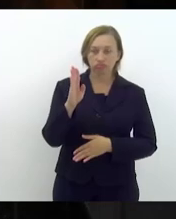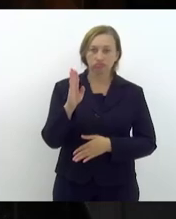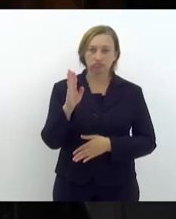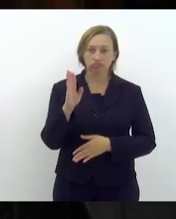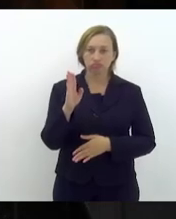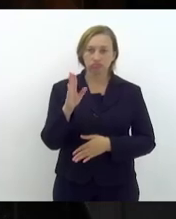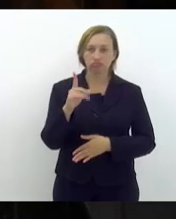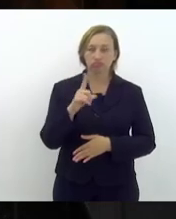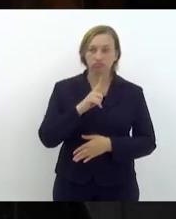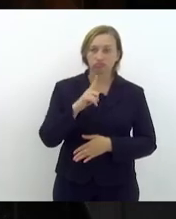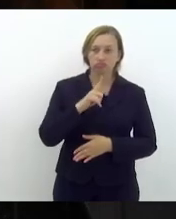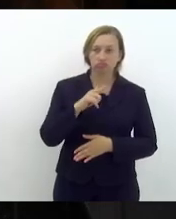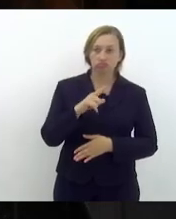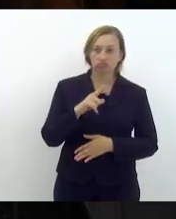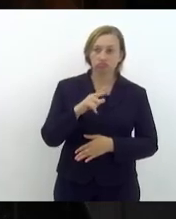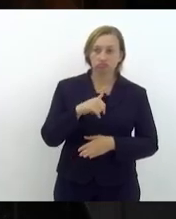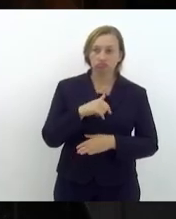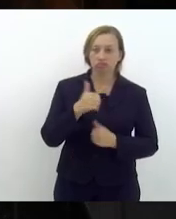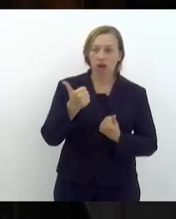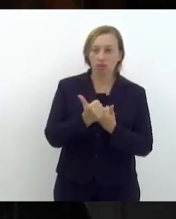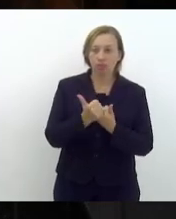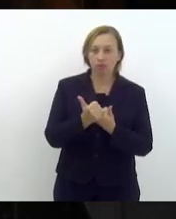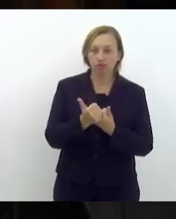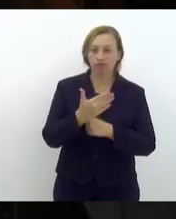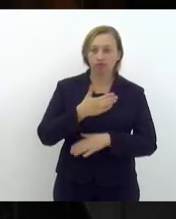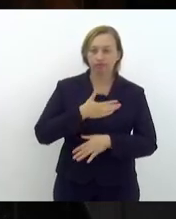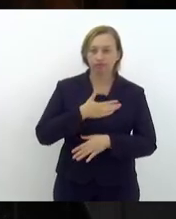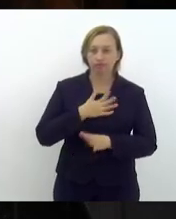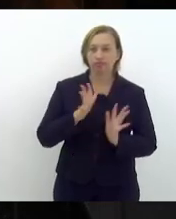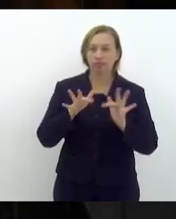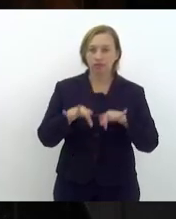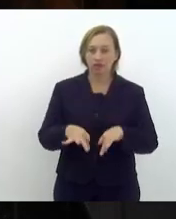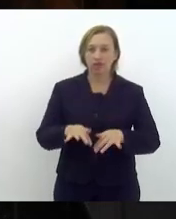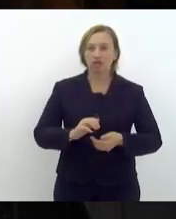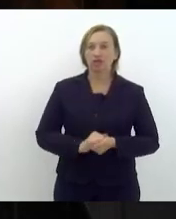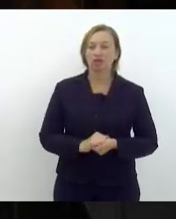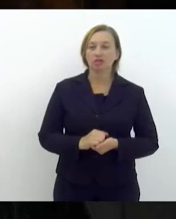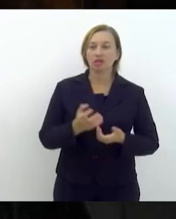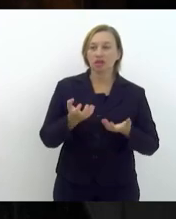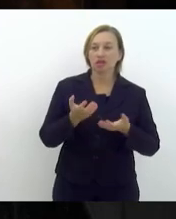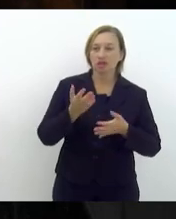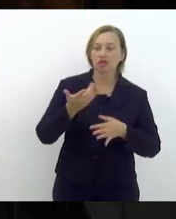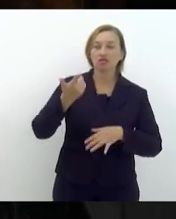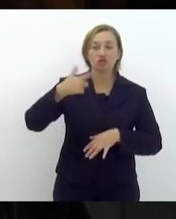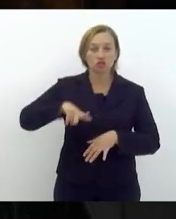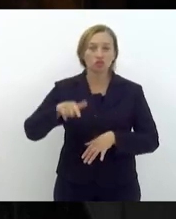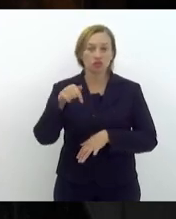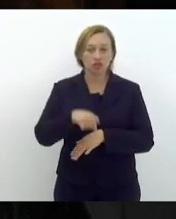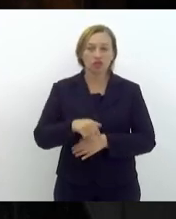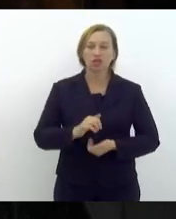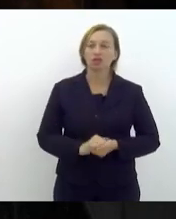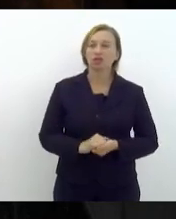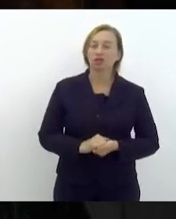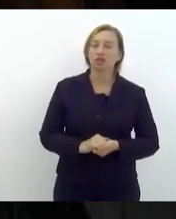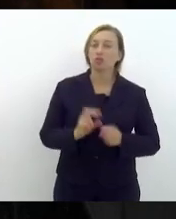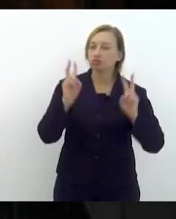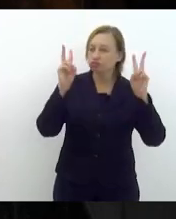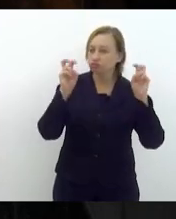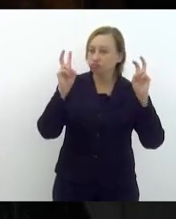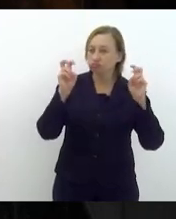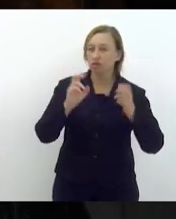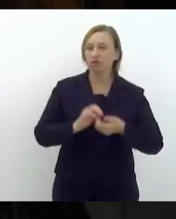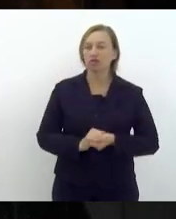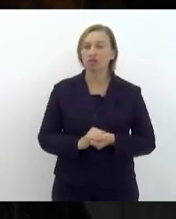e tem aqui meu Total apoio para finalizar queria mais uma vez aqui trazer um tema